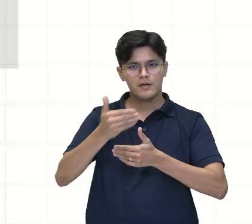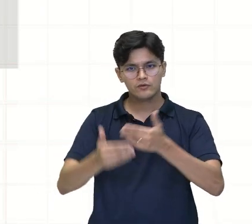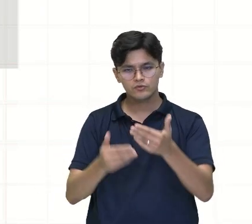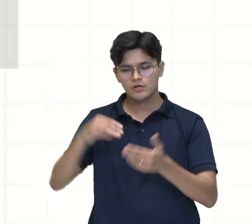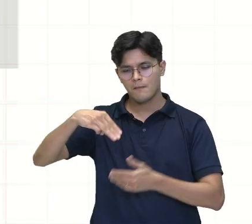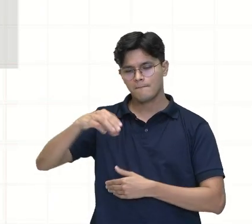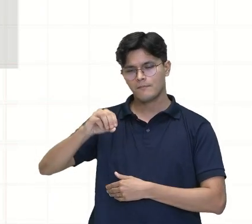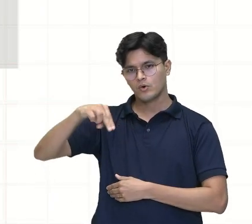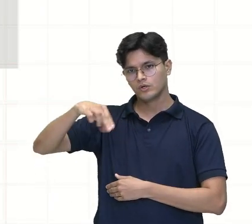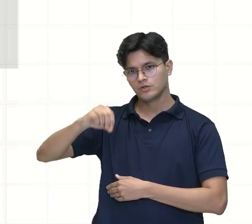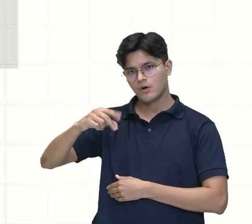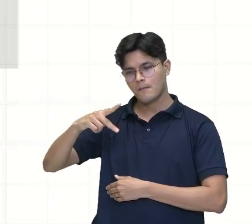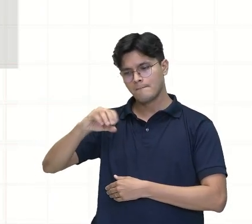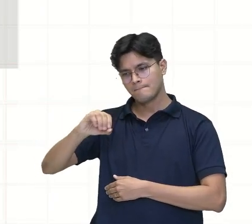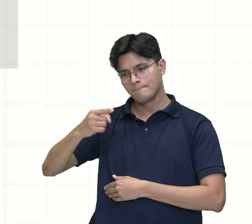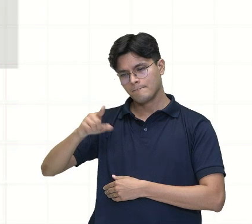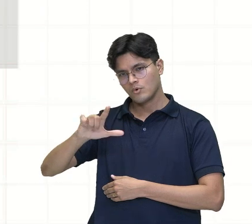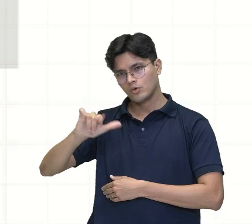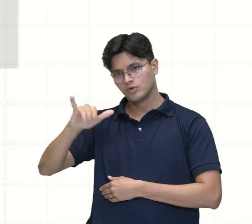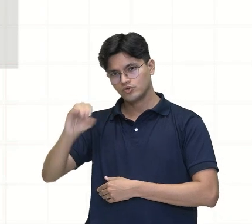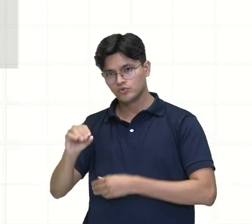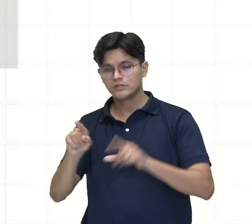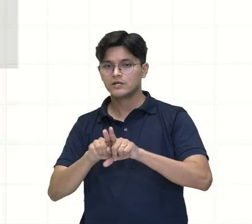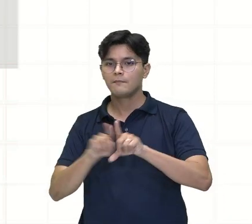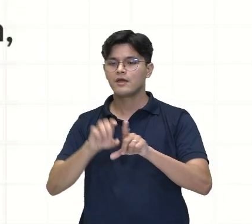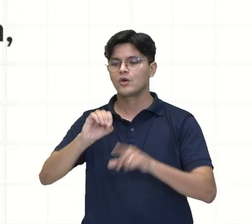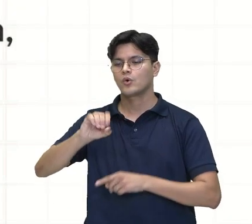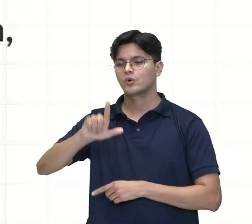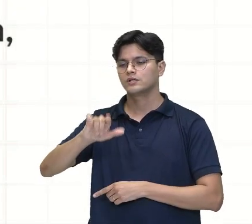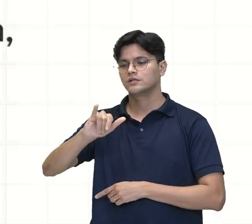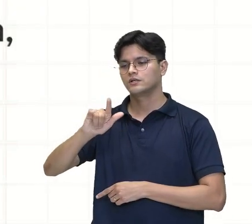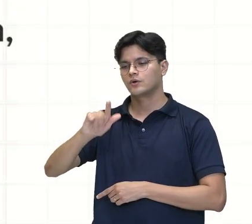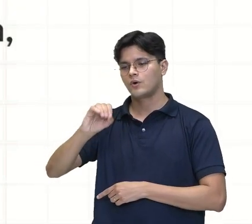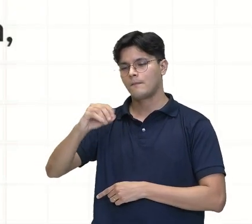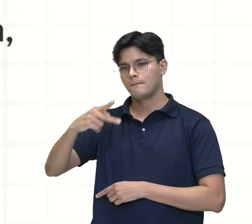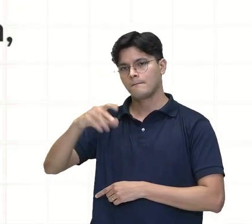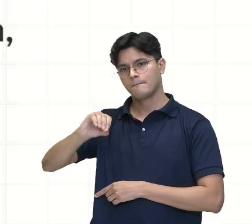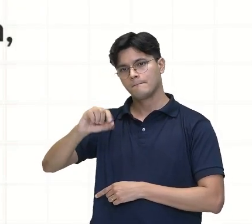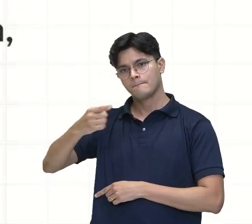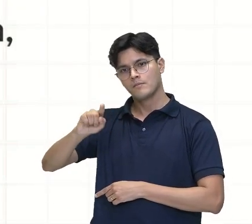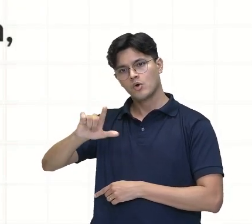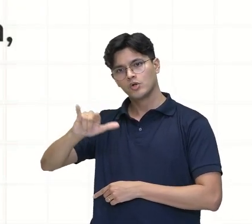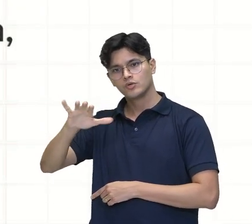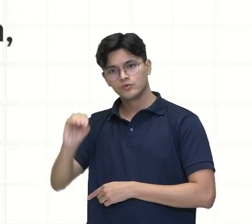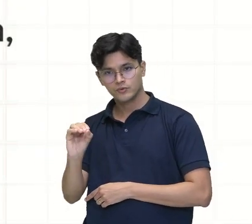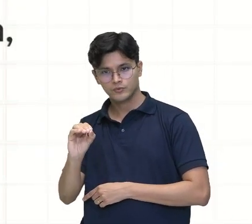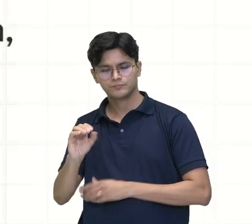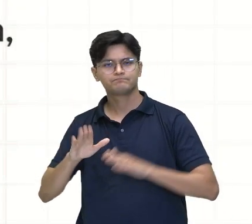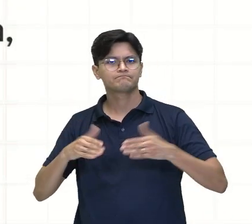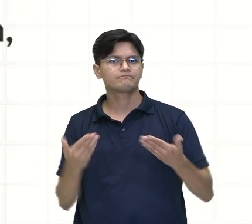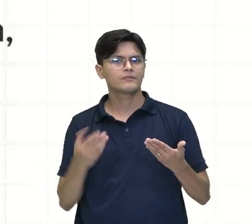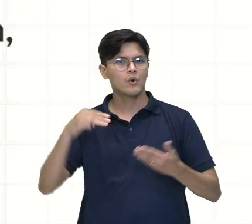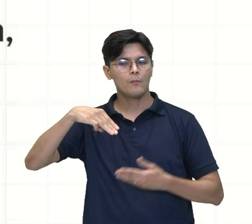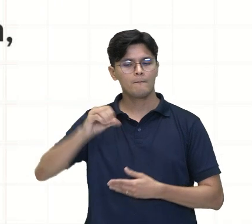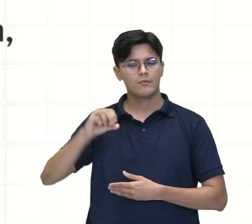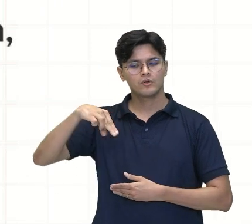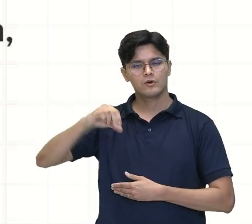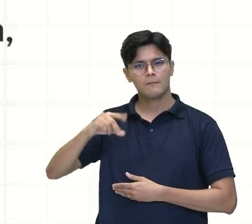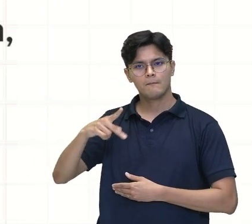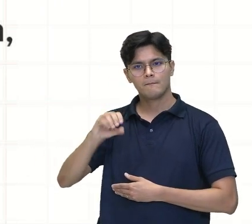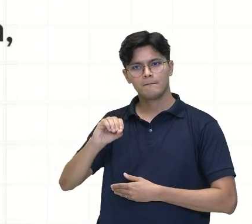dos oligopólios, que a gente vai conhecer a partir desse momento. Então, a gente diz que o monopólio é quando uma única